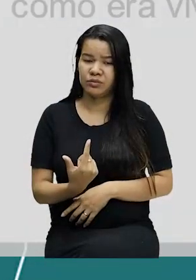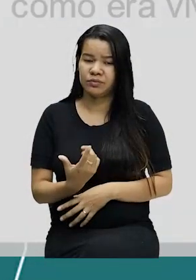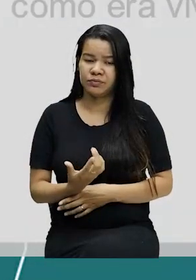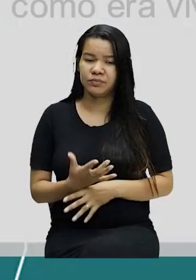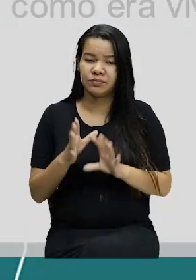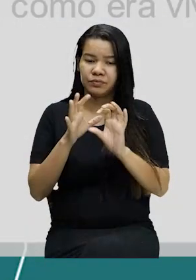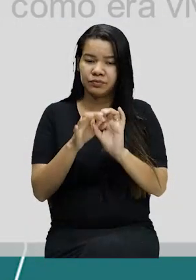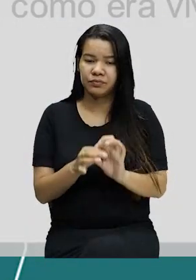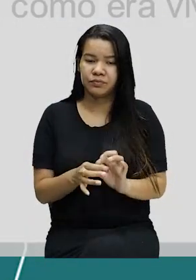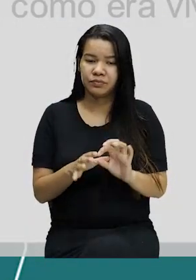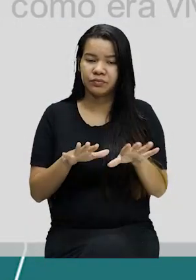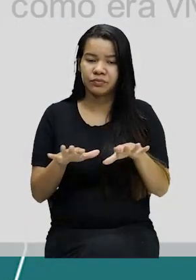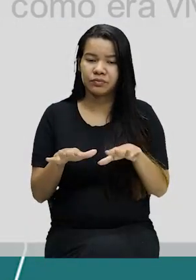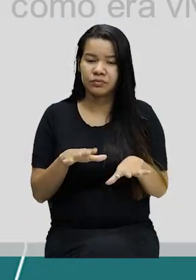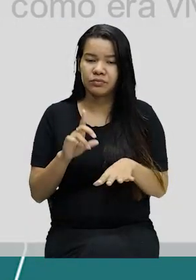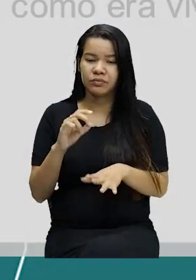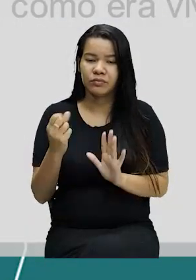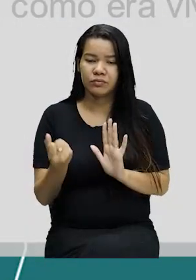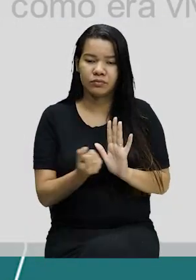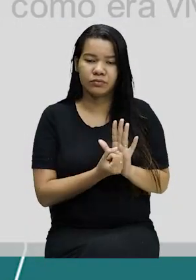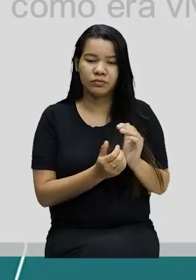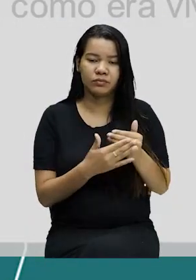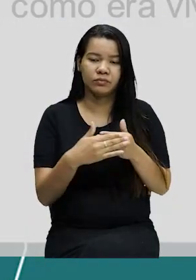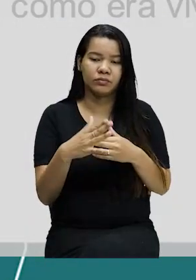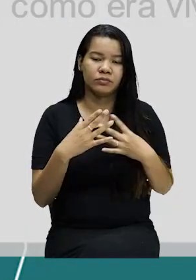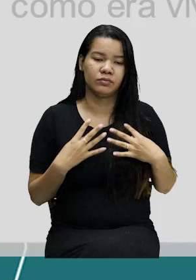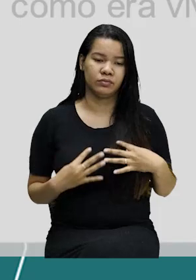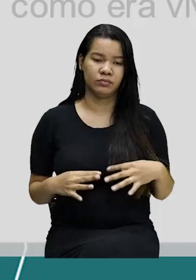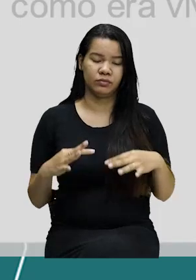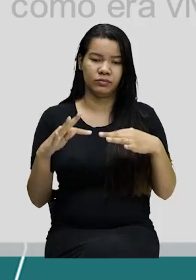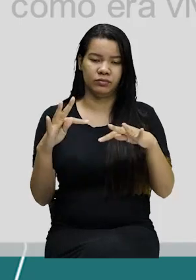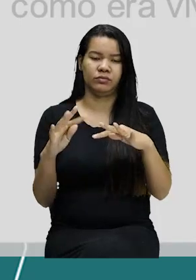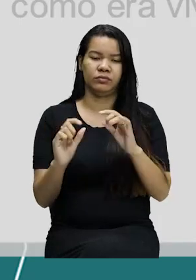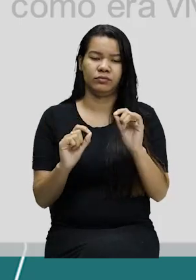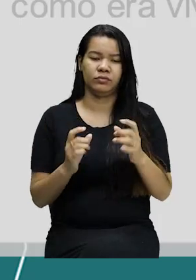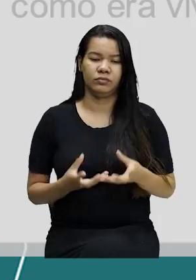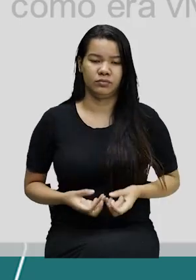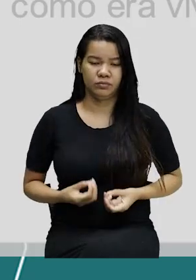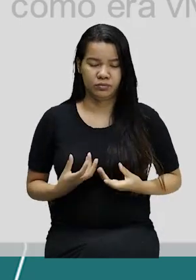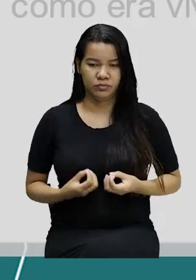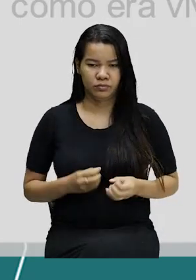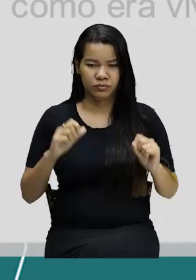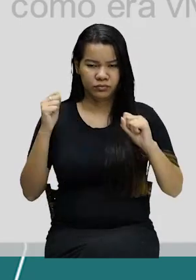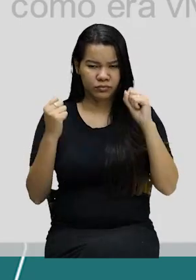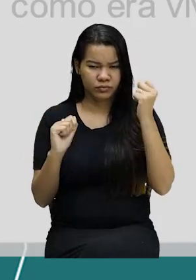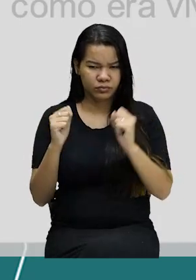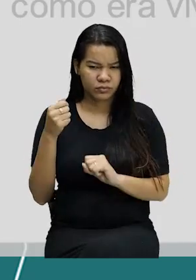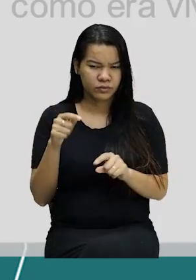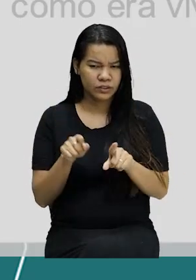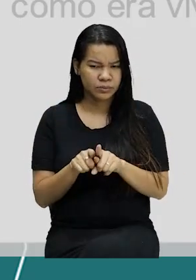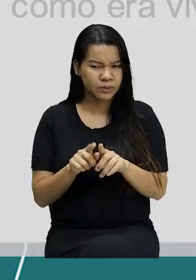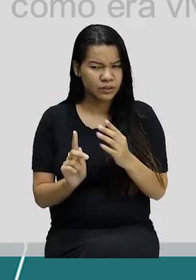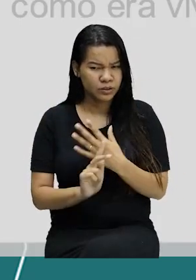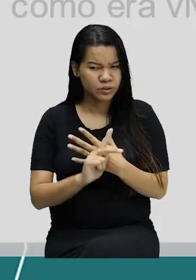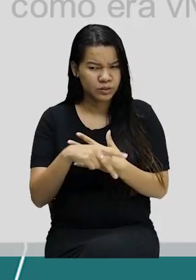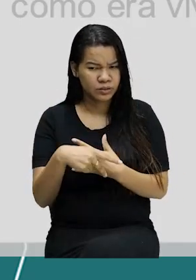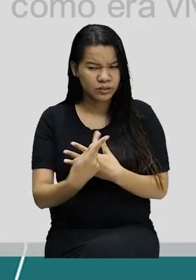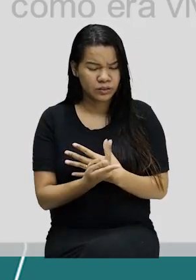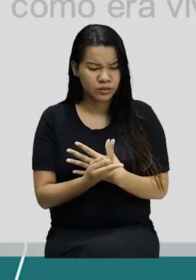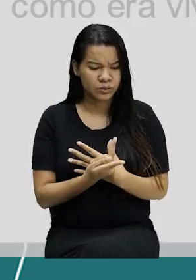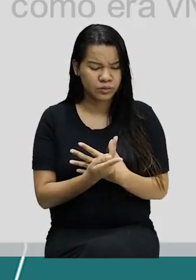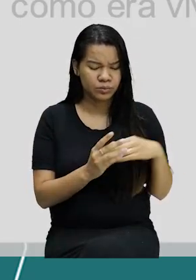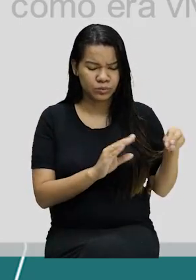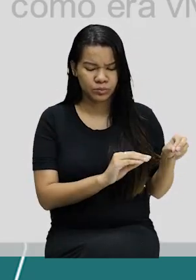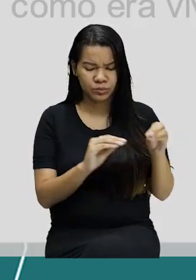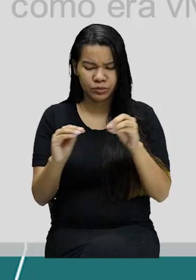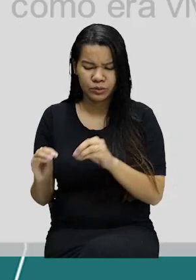desse movimento é marcado pelo avanço técnico e tecnológico que produziram a industrialização e o consequente